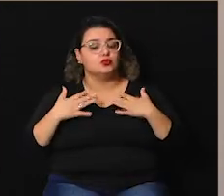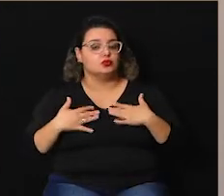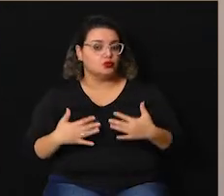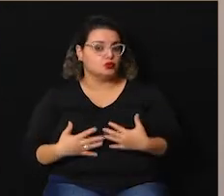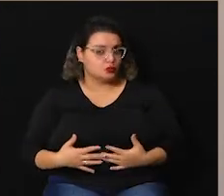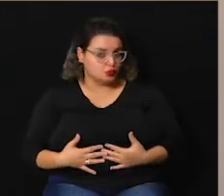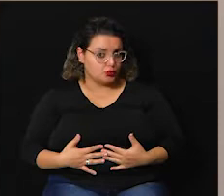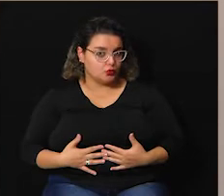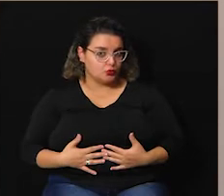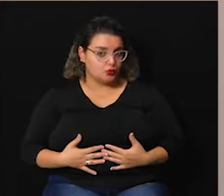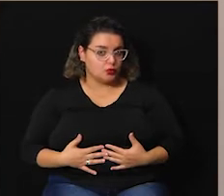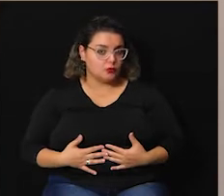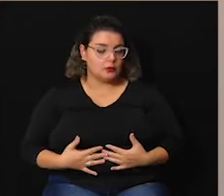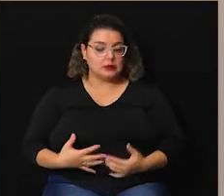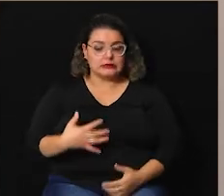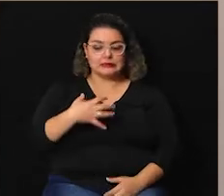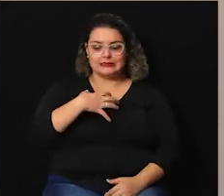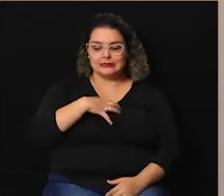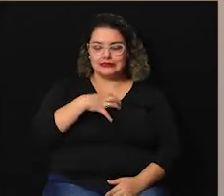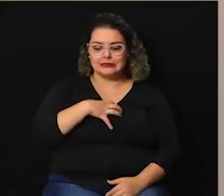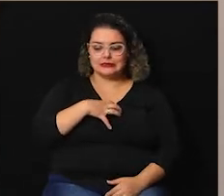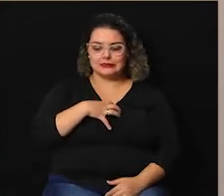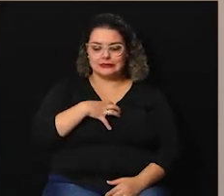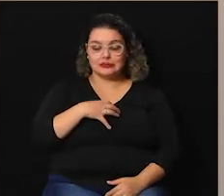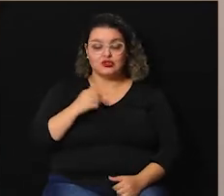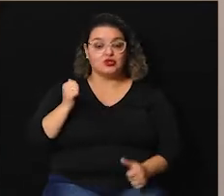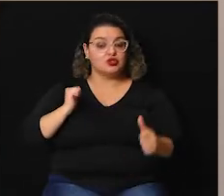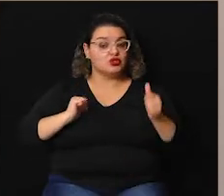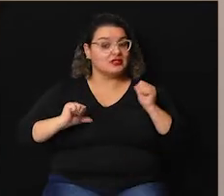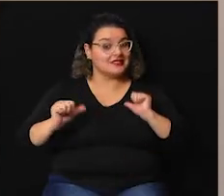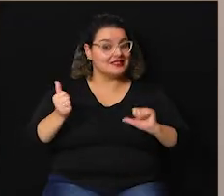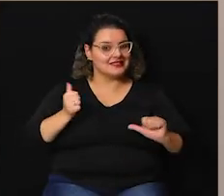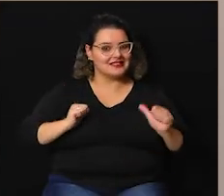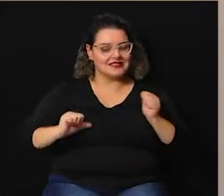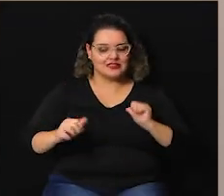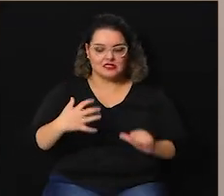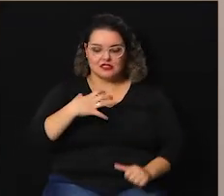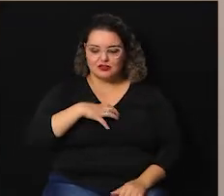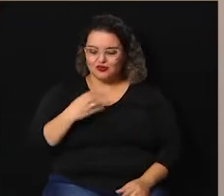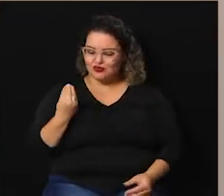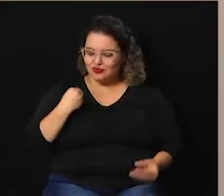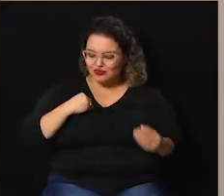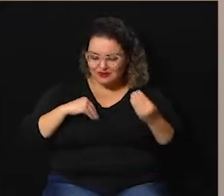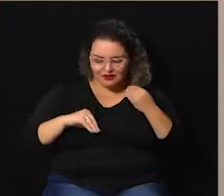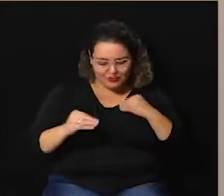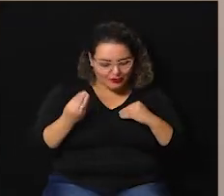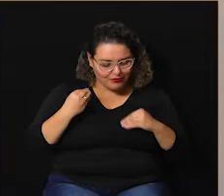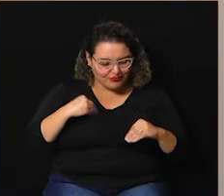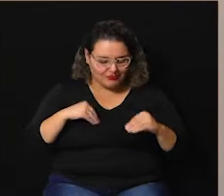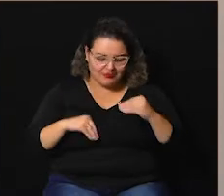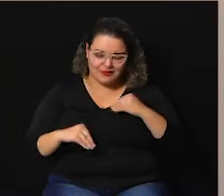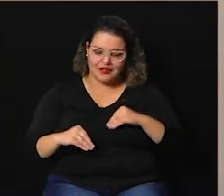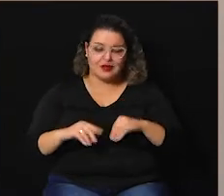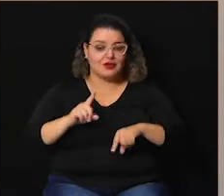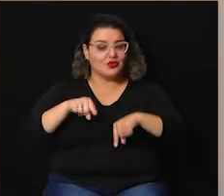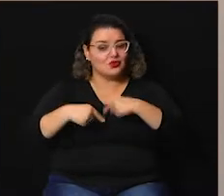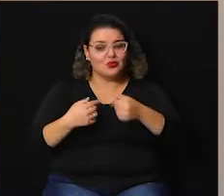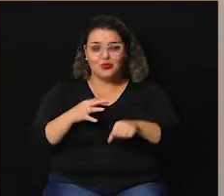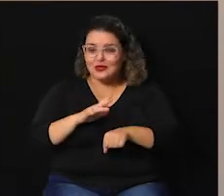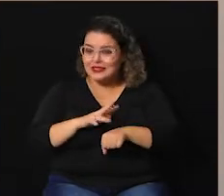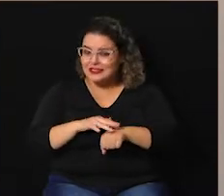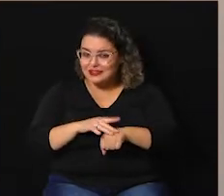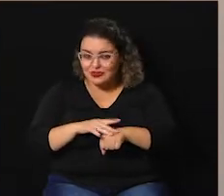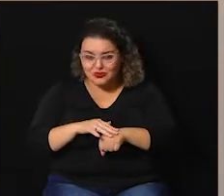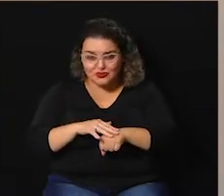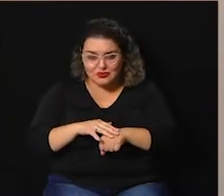física. Sintomas de ansiedade, sintomas depressivos, outras patologias